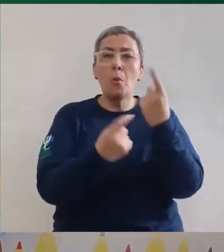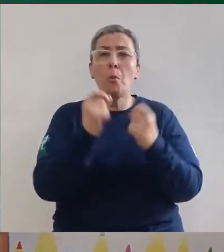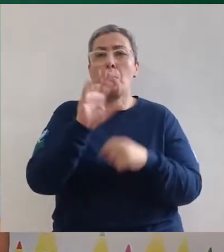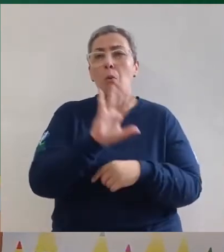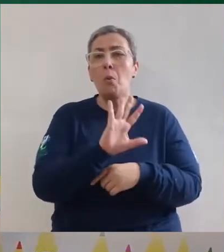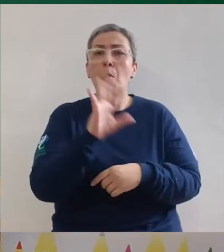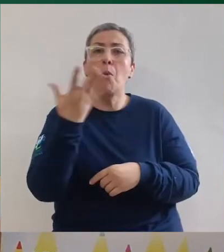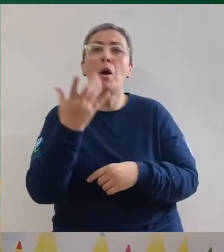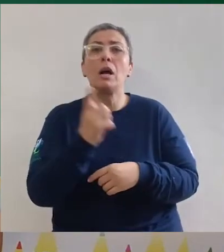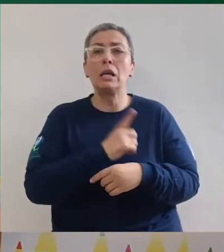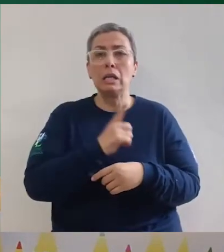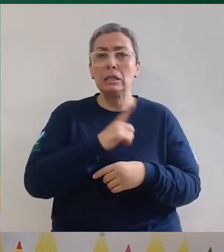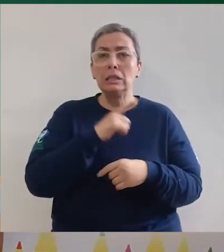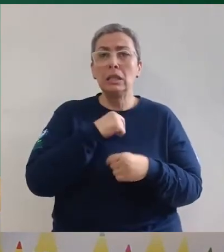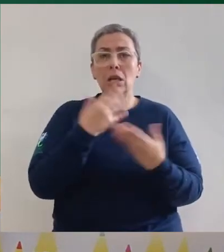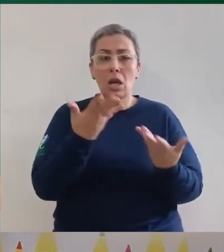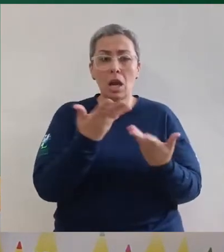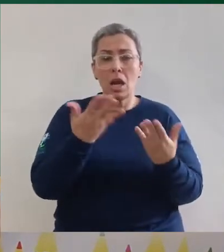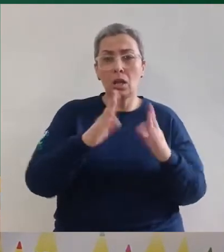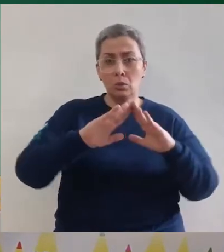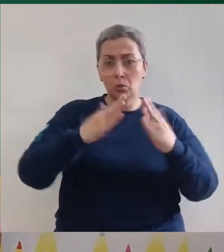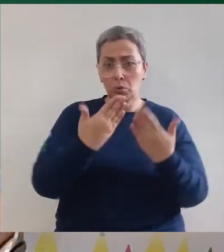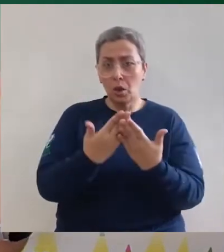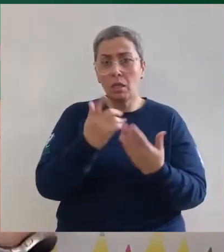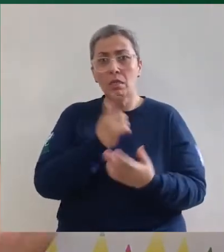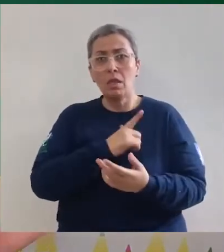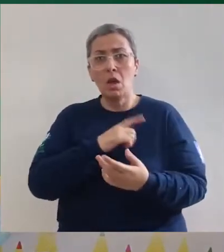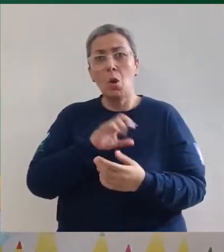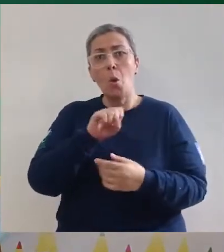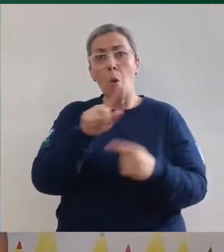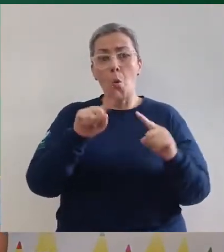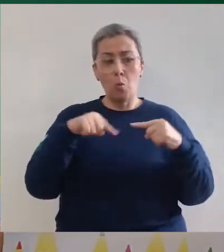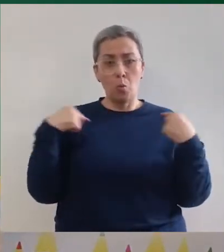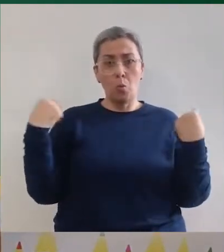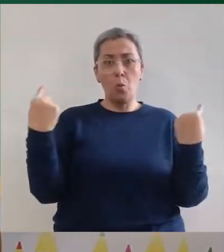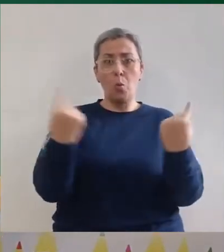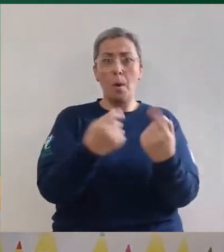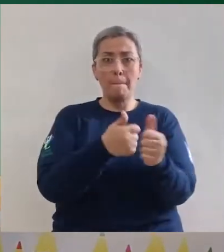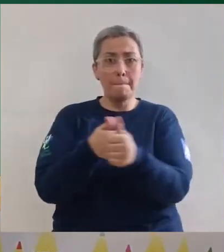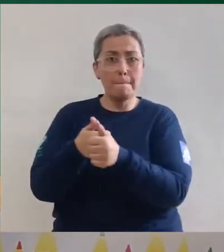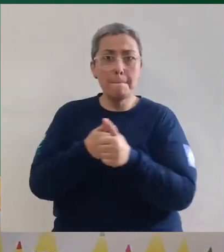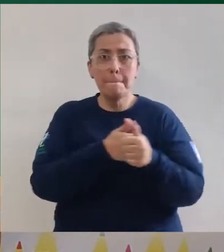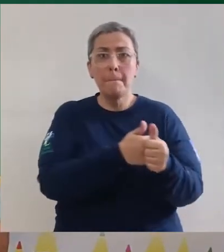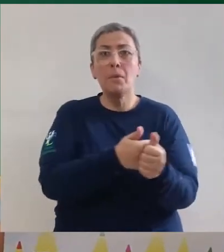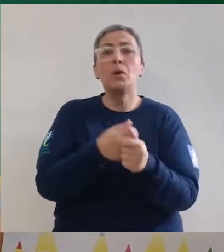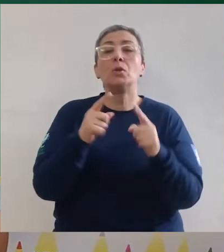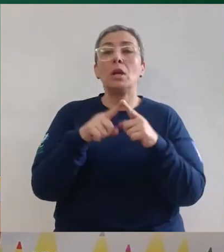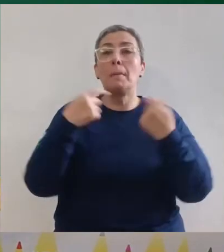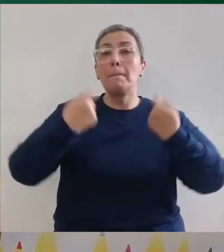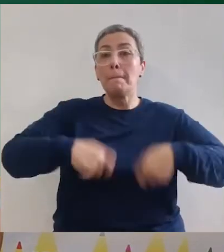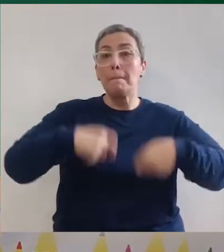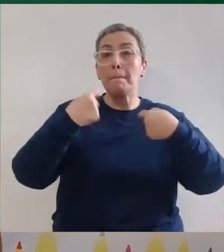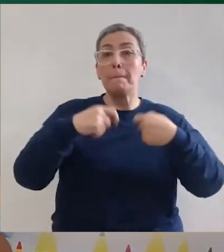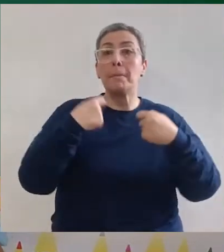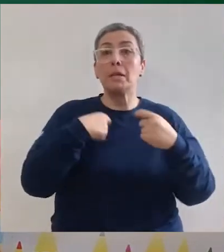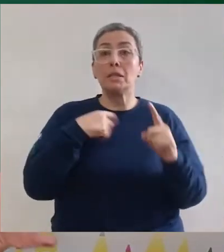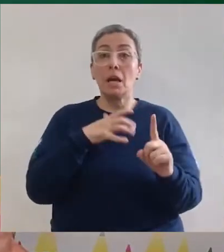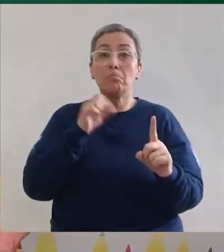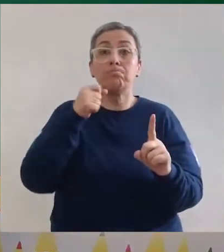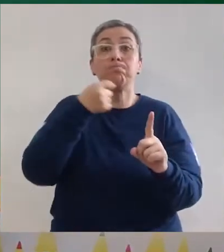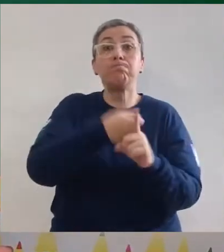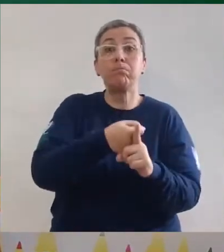alguma situação que vocês tenham aí na escola ou no entorno da escola e que necessite de